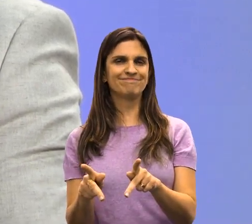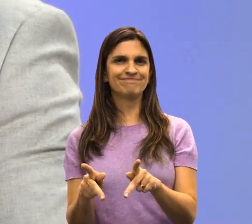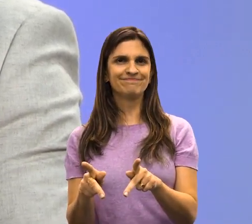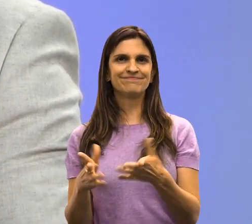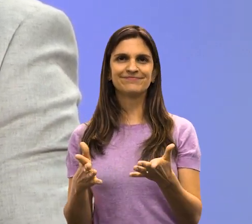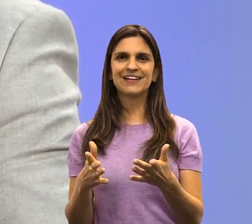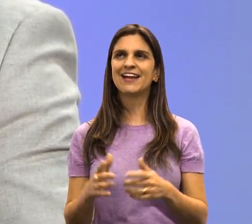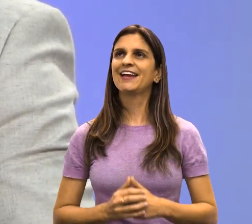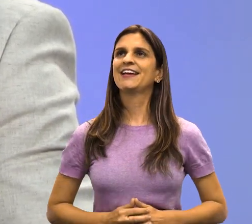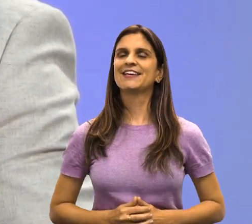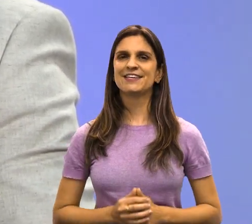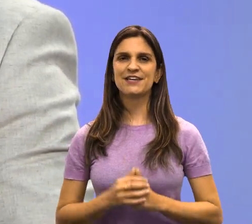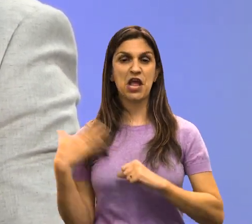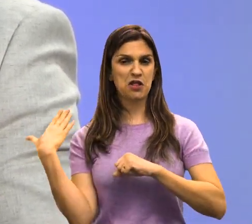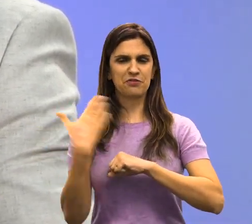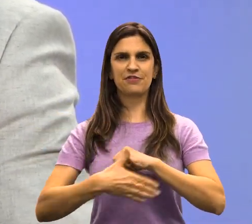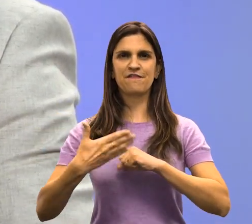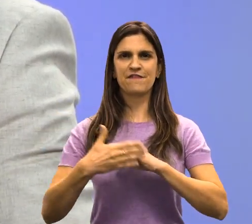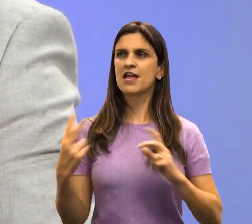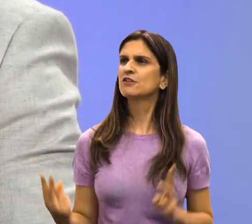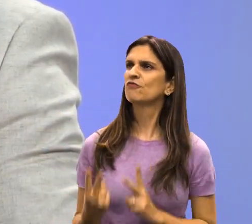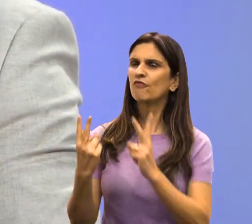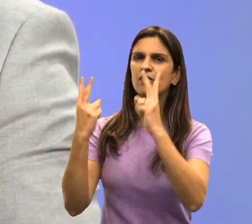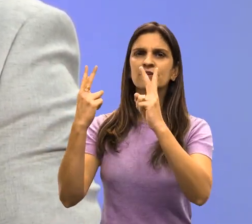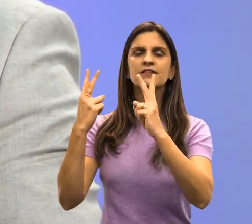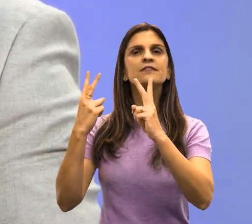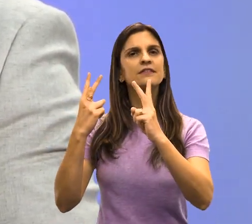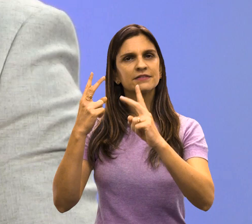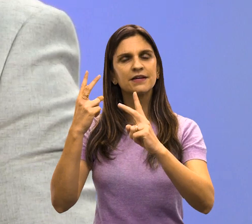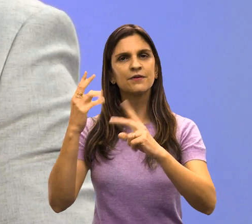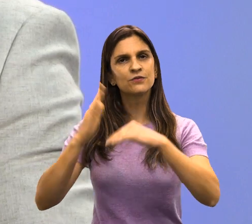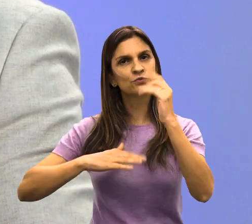das minhas bandeiras, né, de valorização,